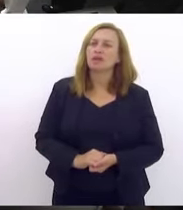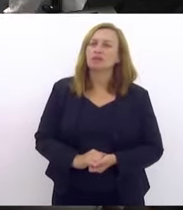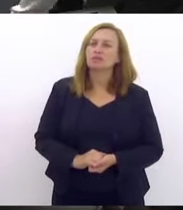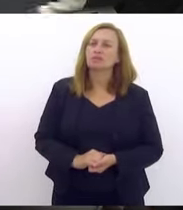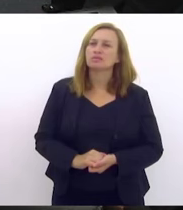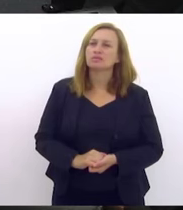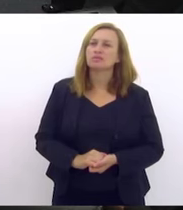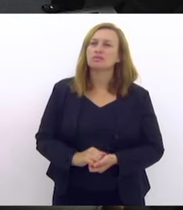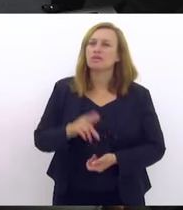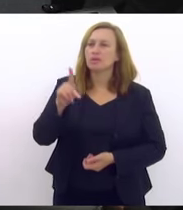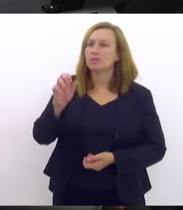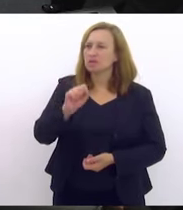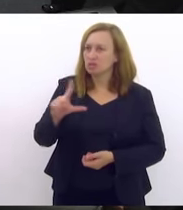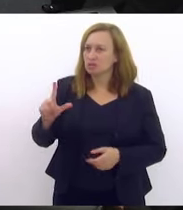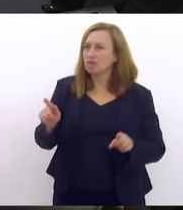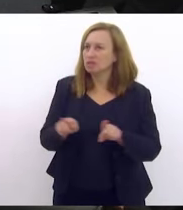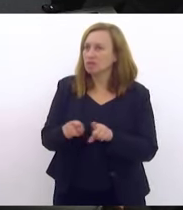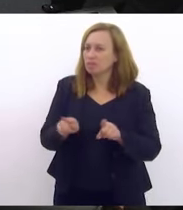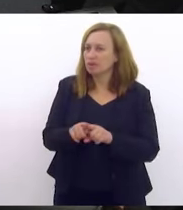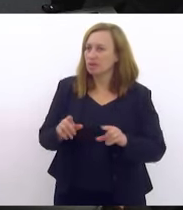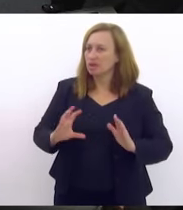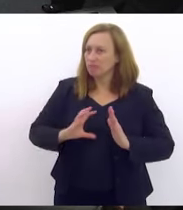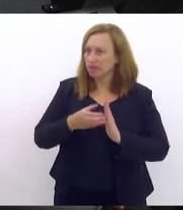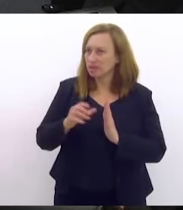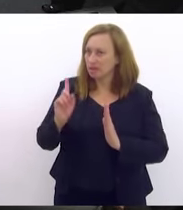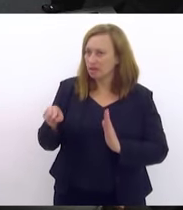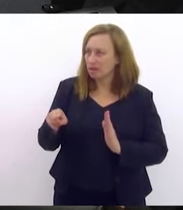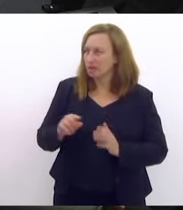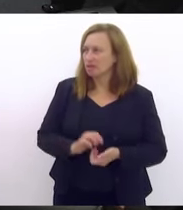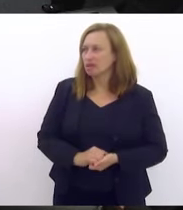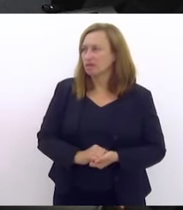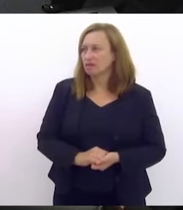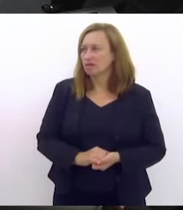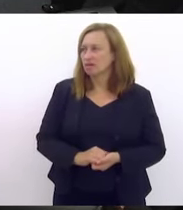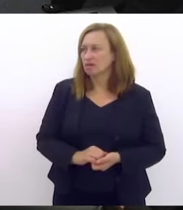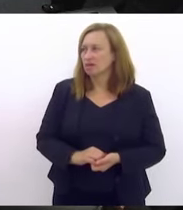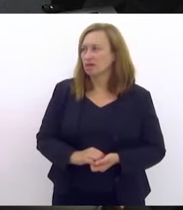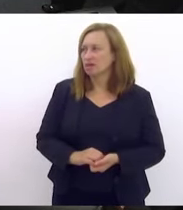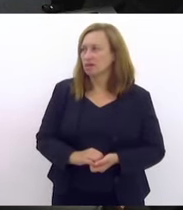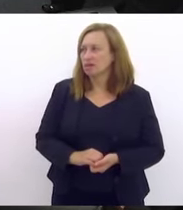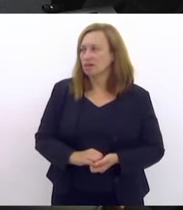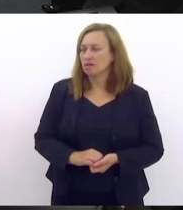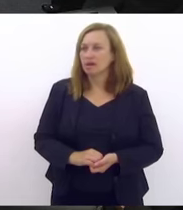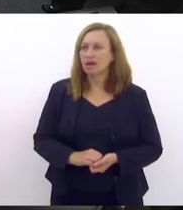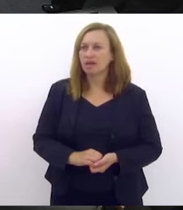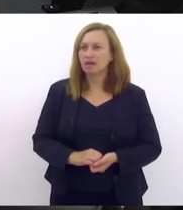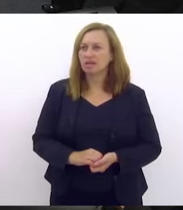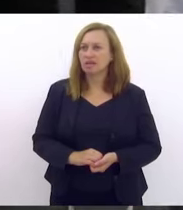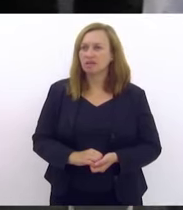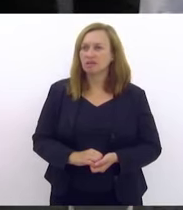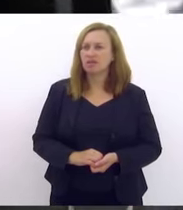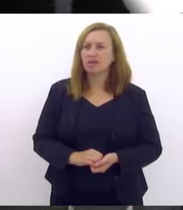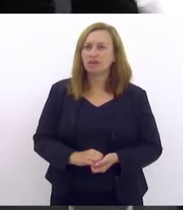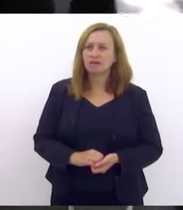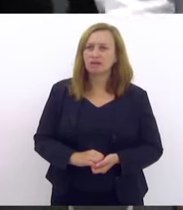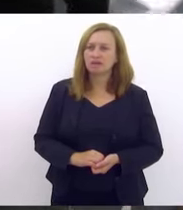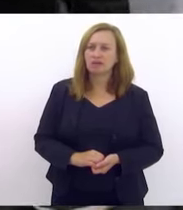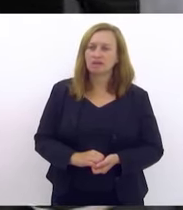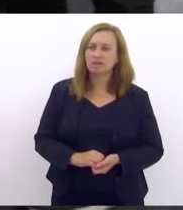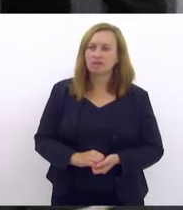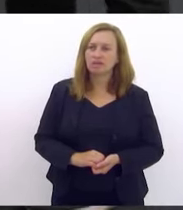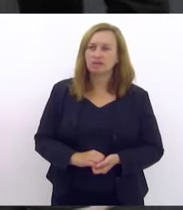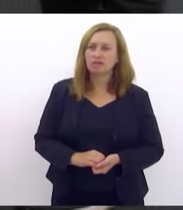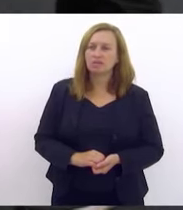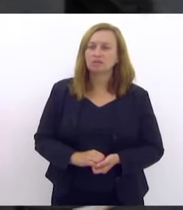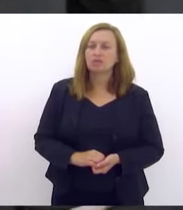Presidente. Pessoal também é bancada, né? Presidente, é possível. Perfeito. Porque aí eu retiraria os destaques. Vamos fazer o seguinte, se o